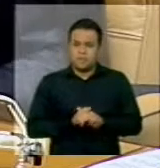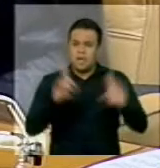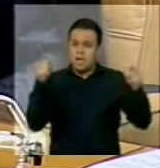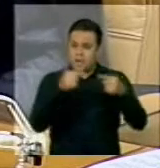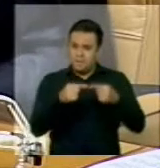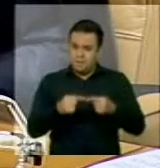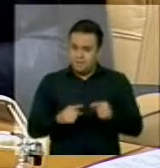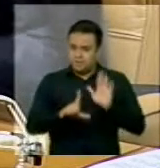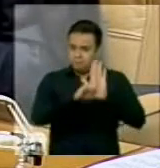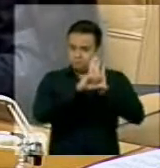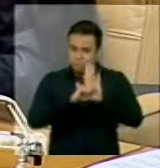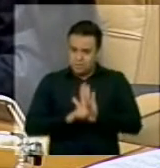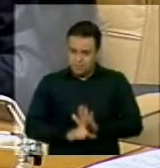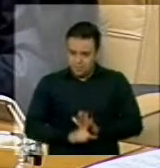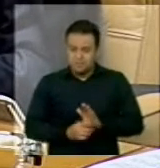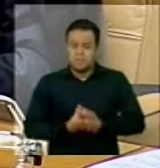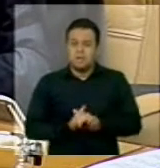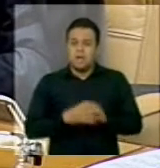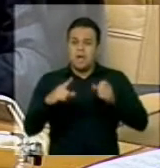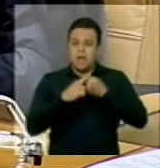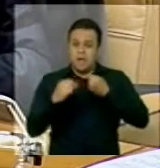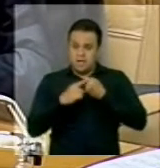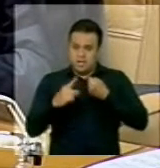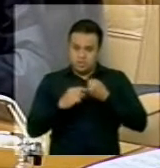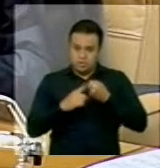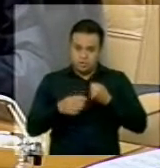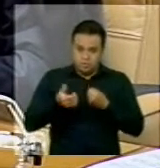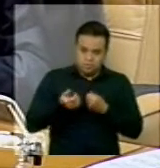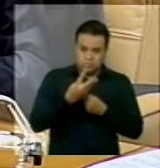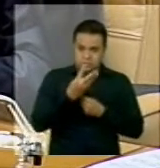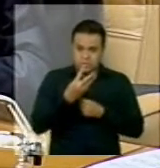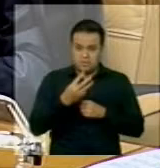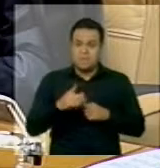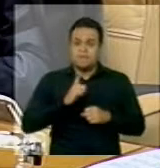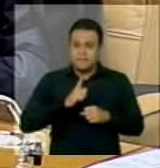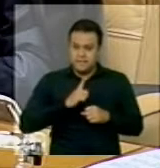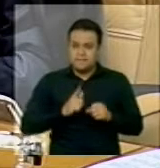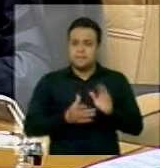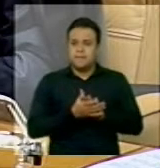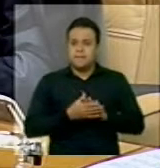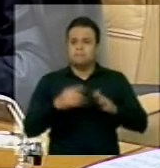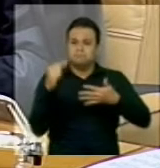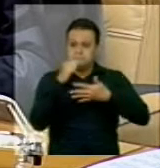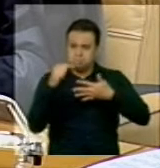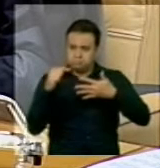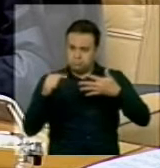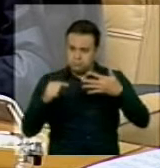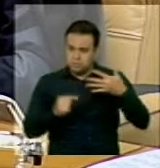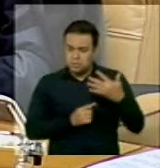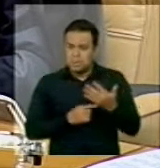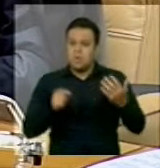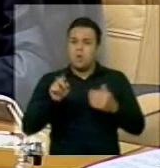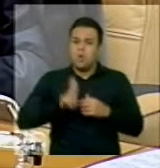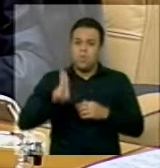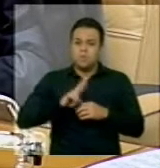dispositivos desta lei. O artigo 13º prevê os requisitos para a regularização fundiária dos imóveis